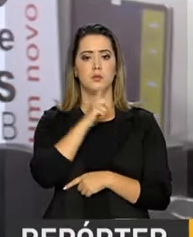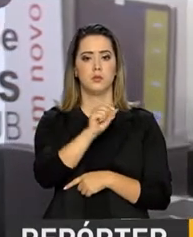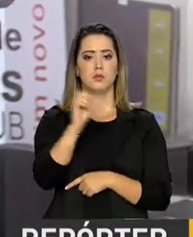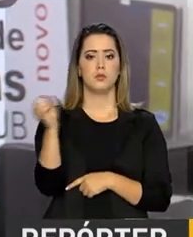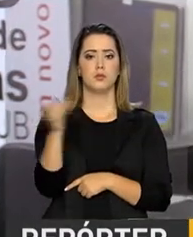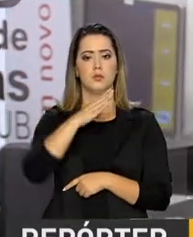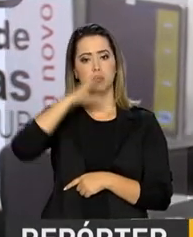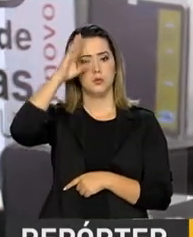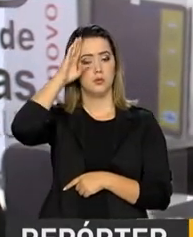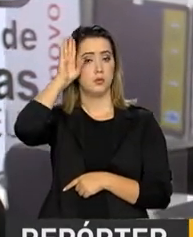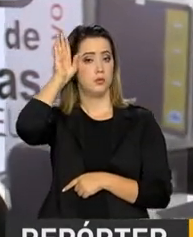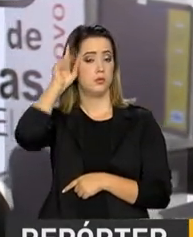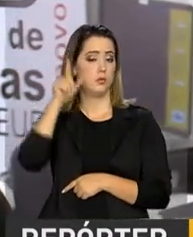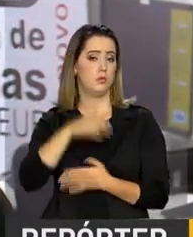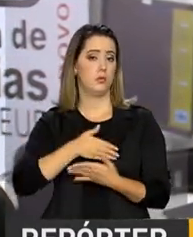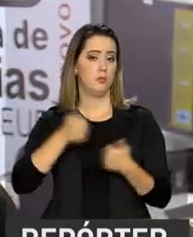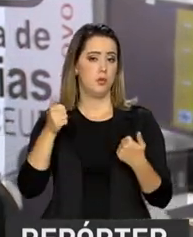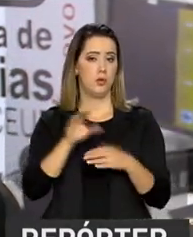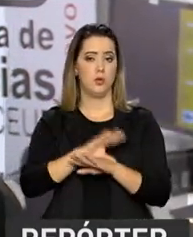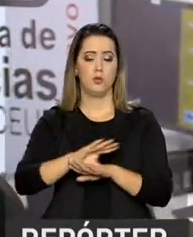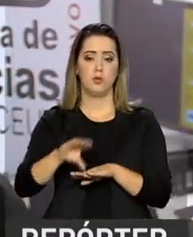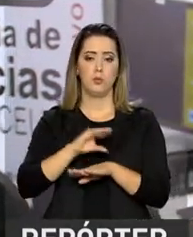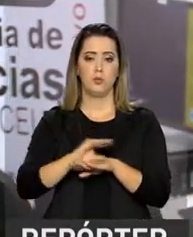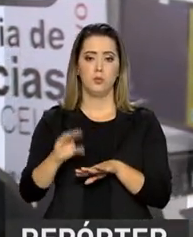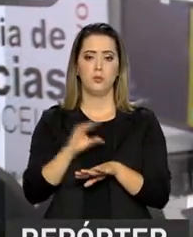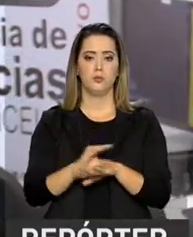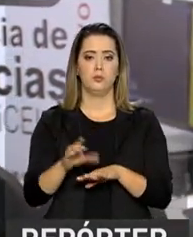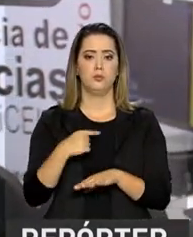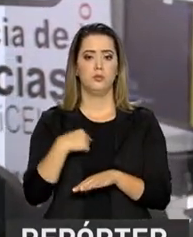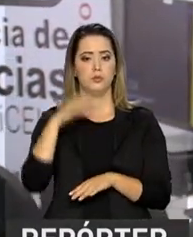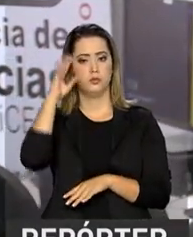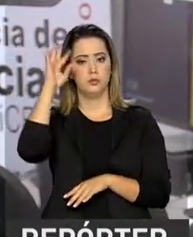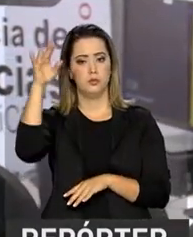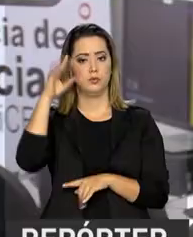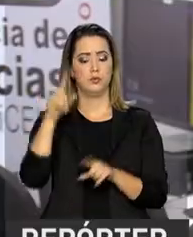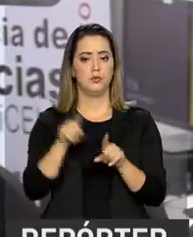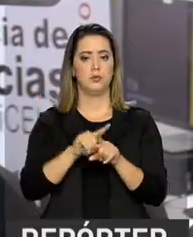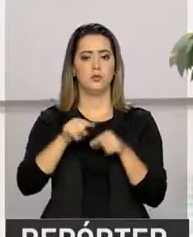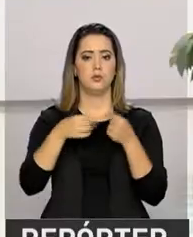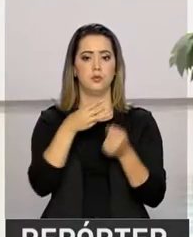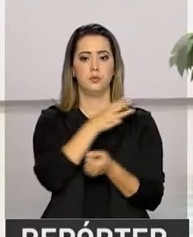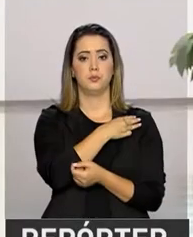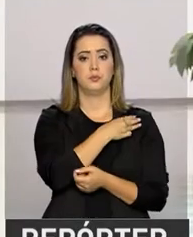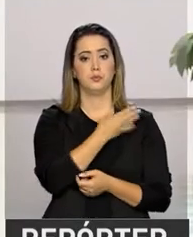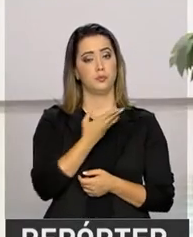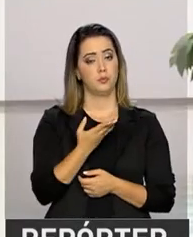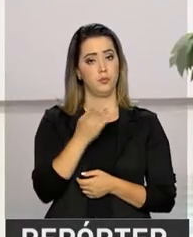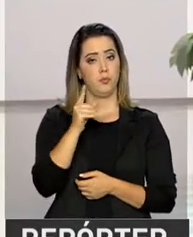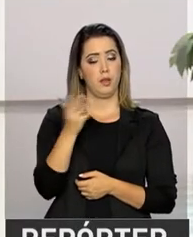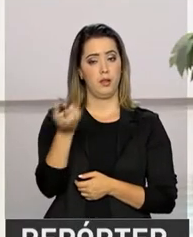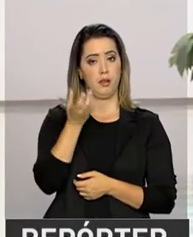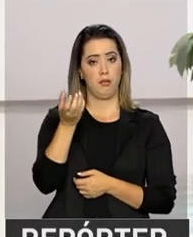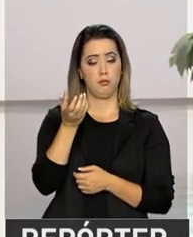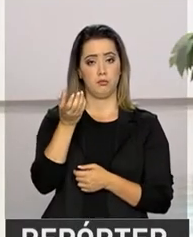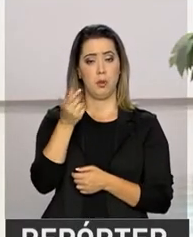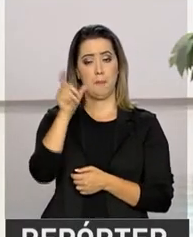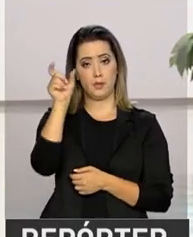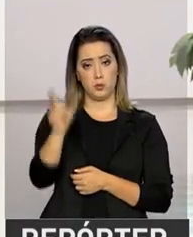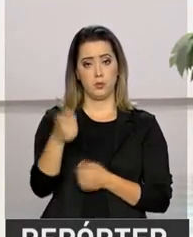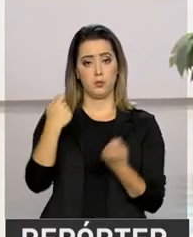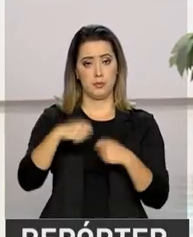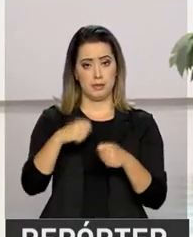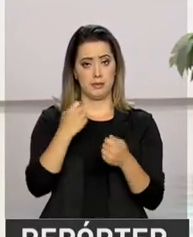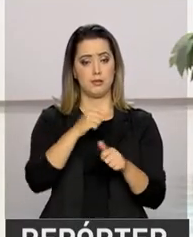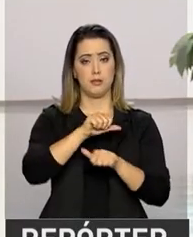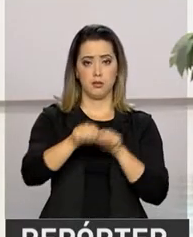nova graduação então consegui aprimorar um curso que eu tive sonho depois do ensino-médio quem tenho fiéis precisa renovar o